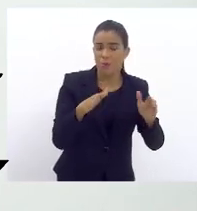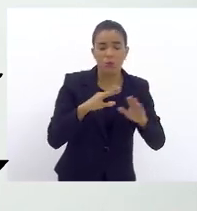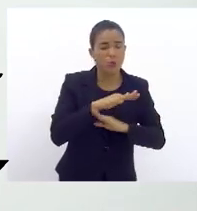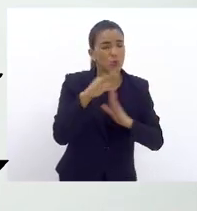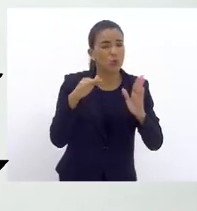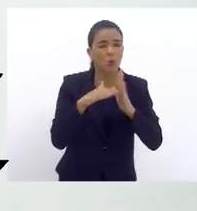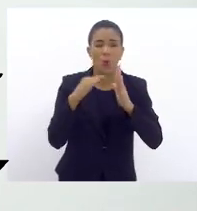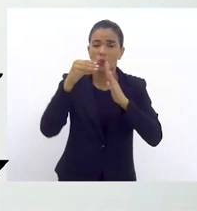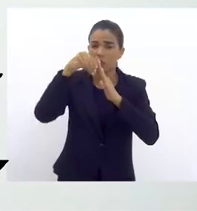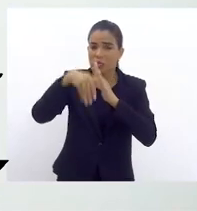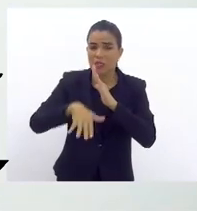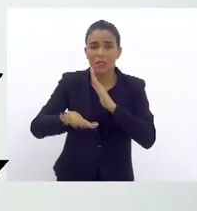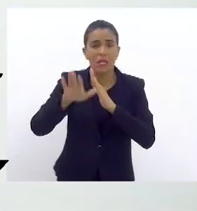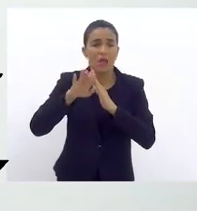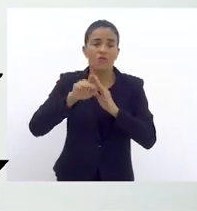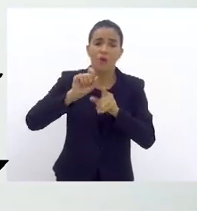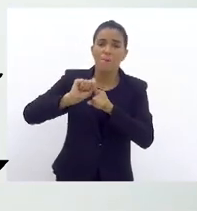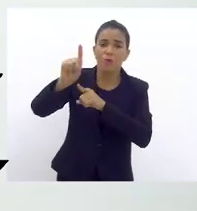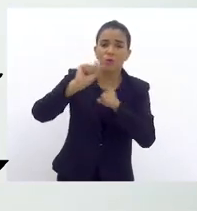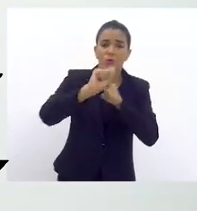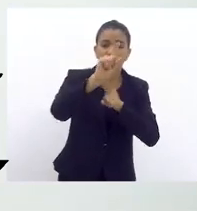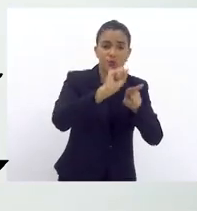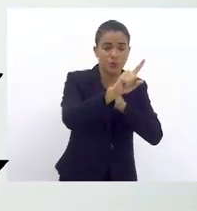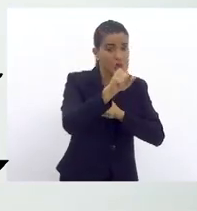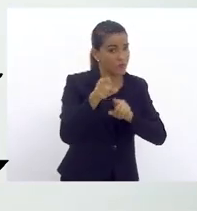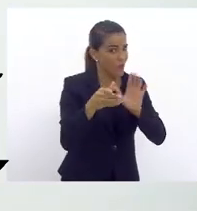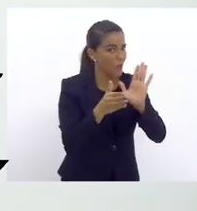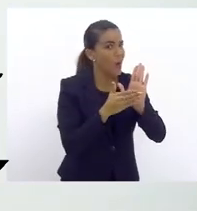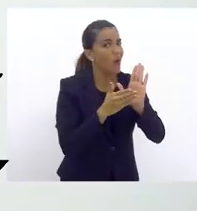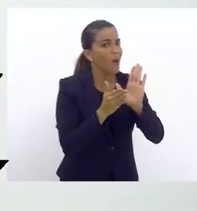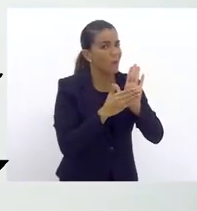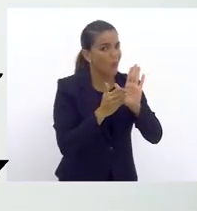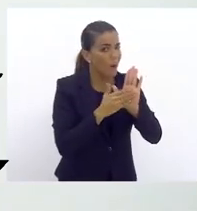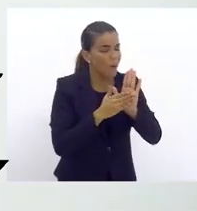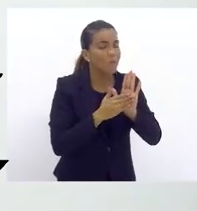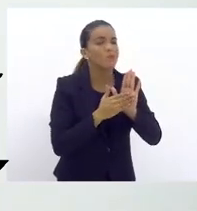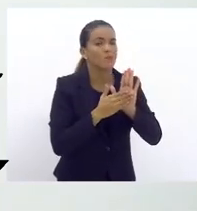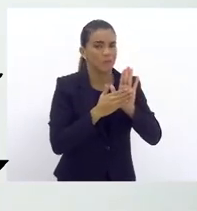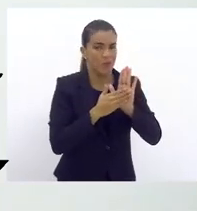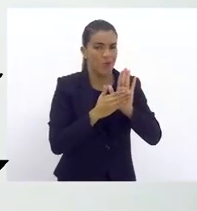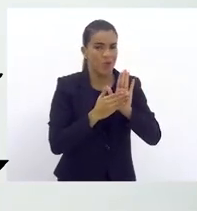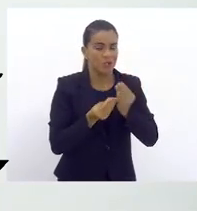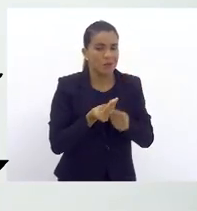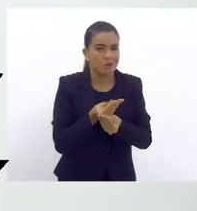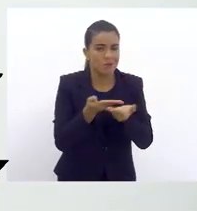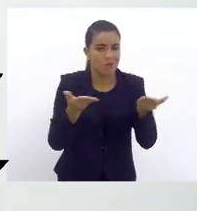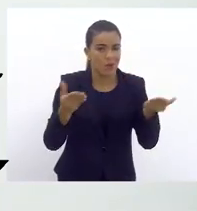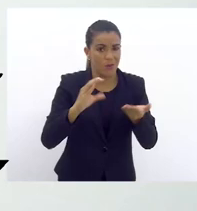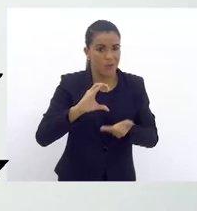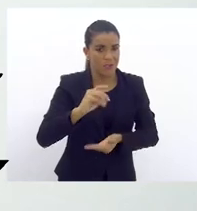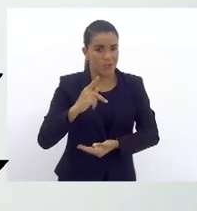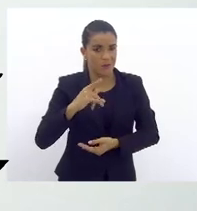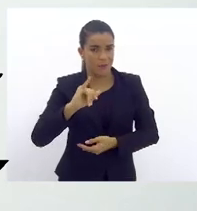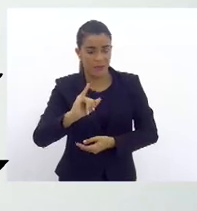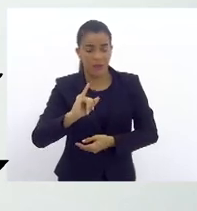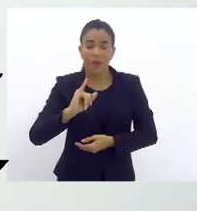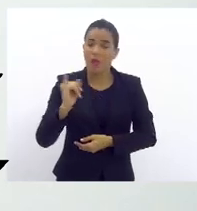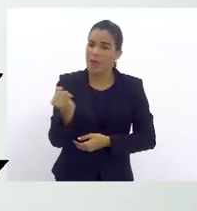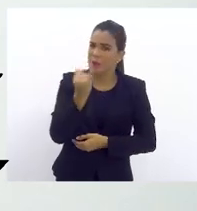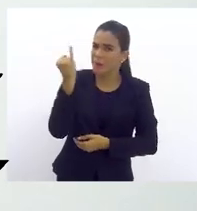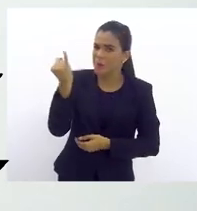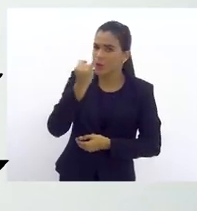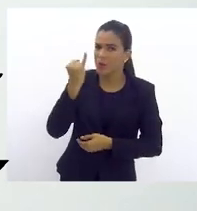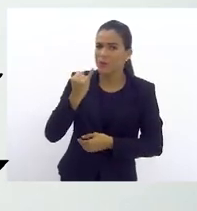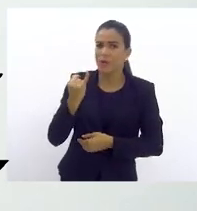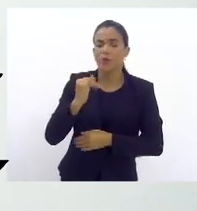terreiros que foram expulsos Isso foi uma proposta colocada na CPI e que é importante as